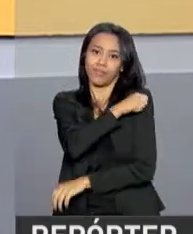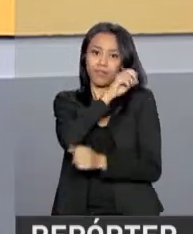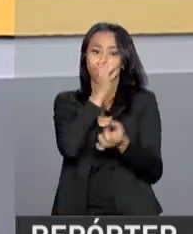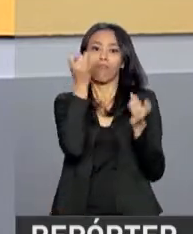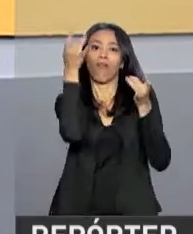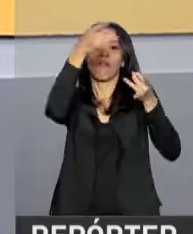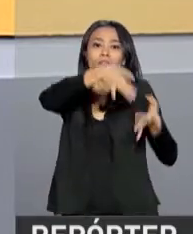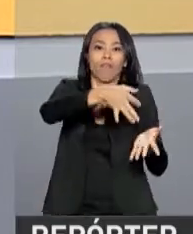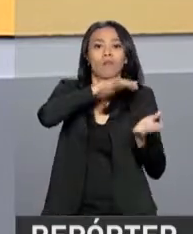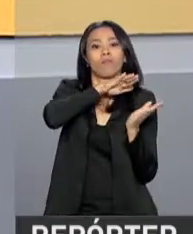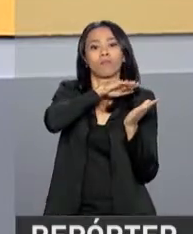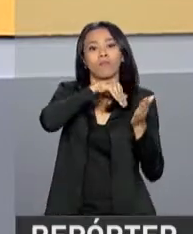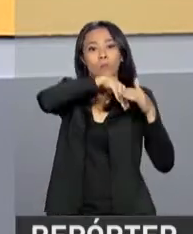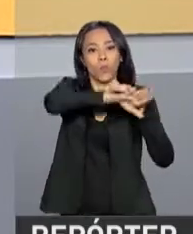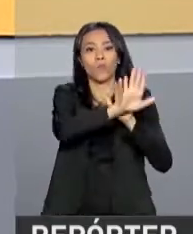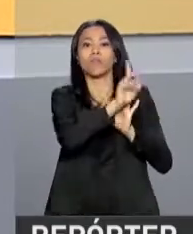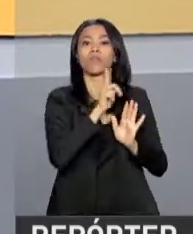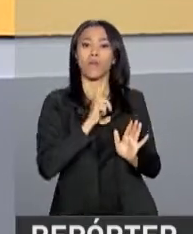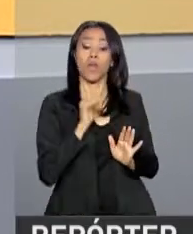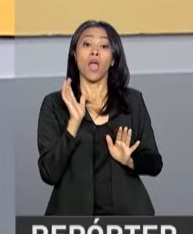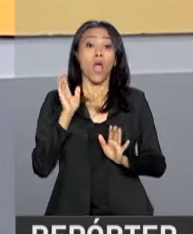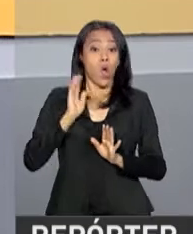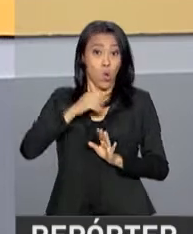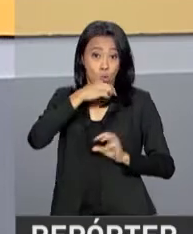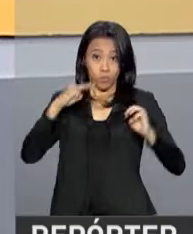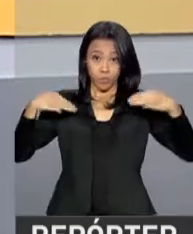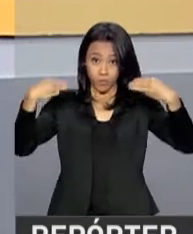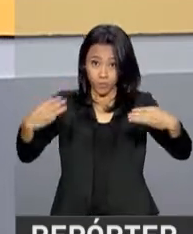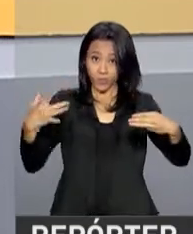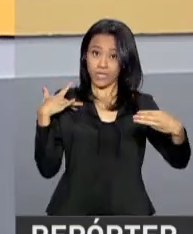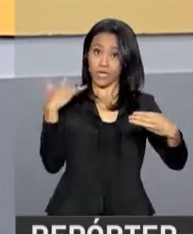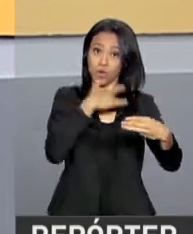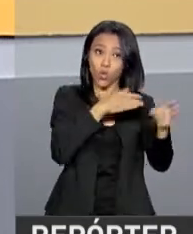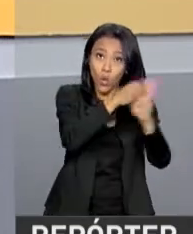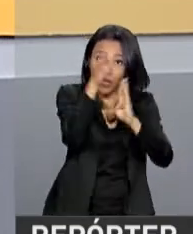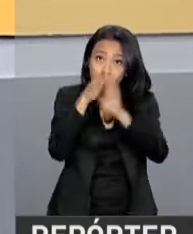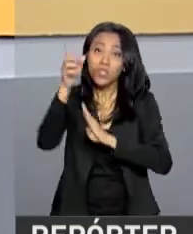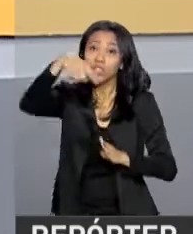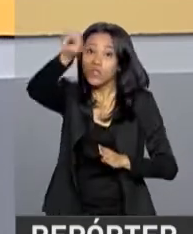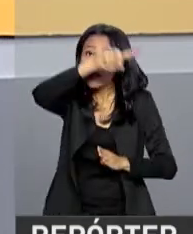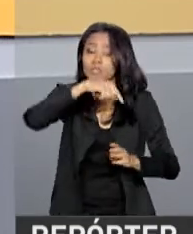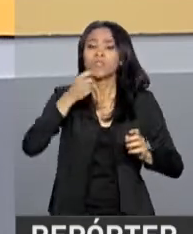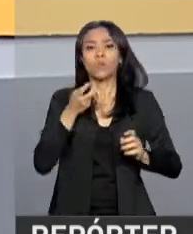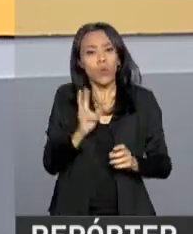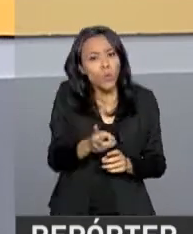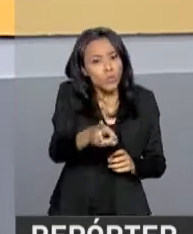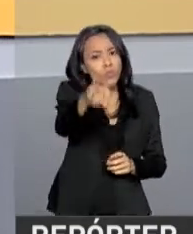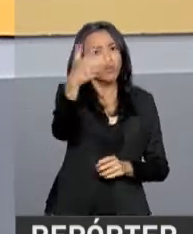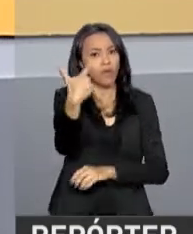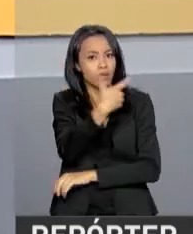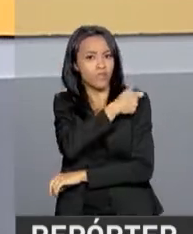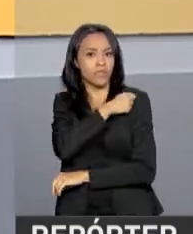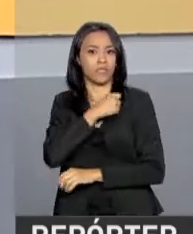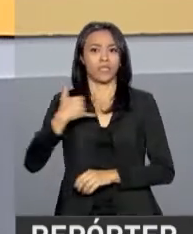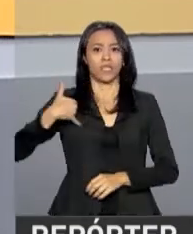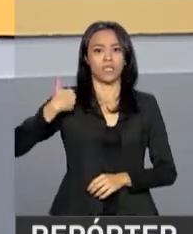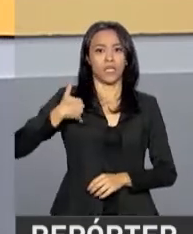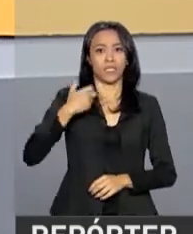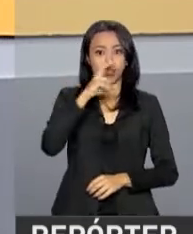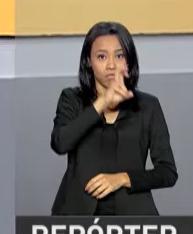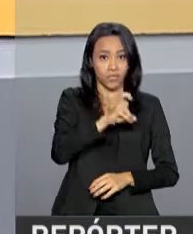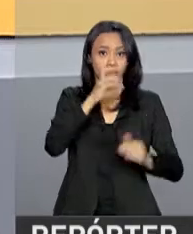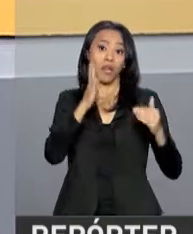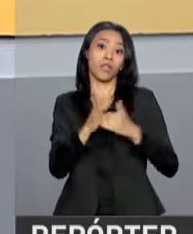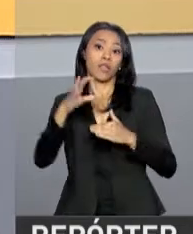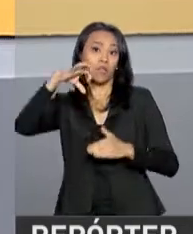da Saúde orientou que essas prefeituras ampliem a indicação da dose para crianças entre 5 e 9 anos, além de